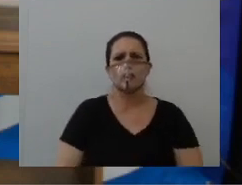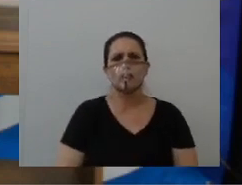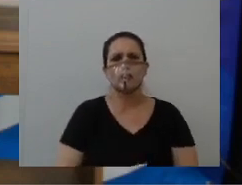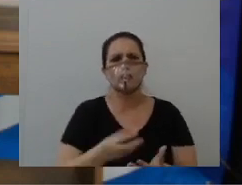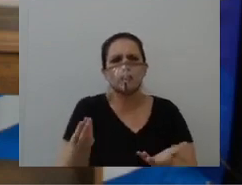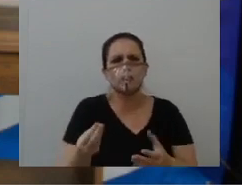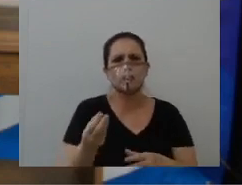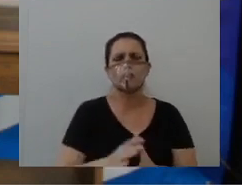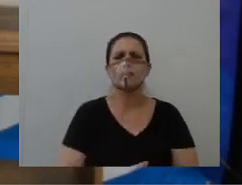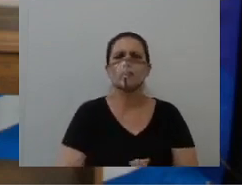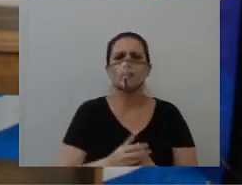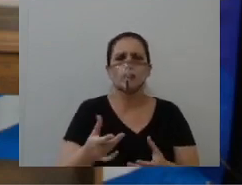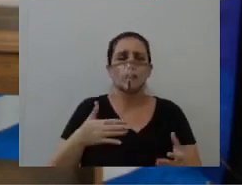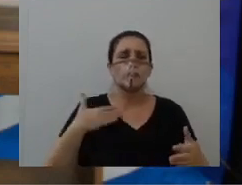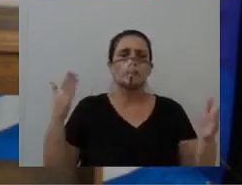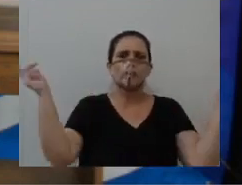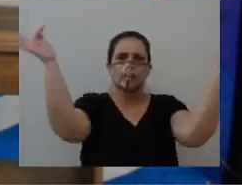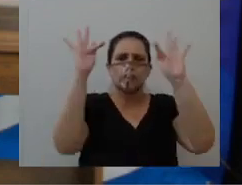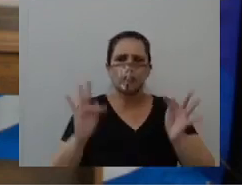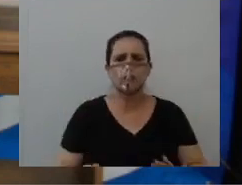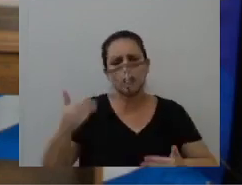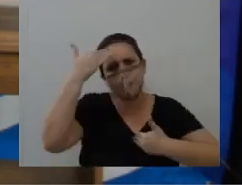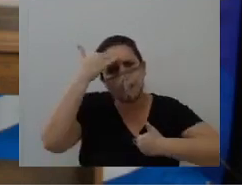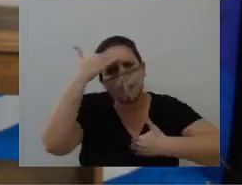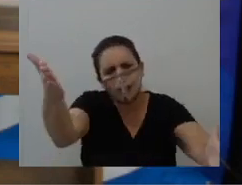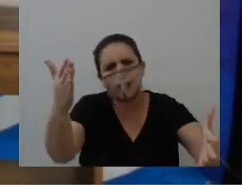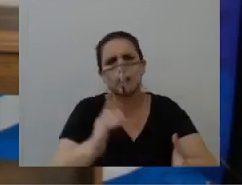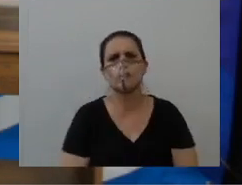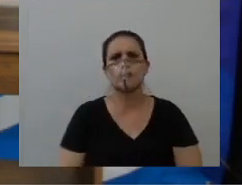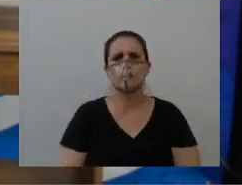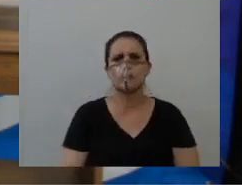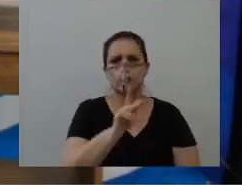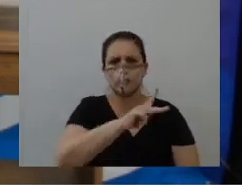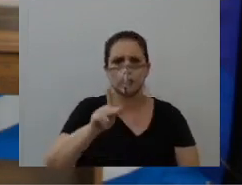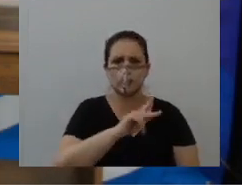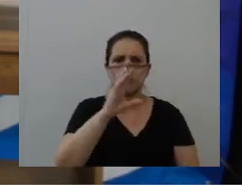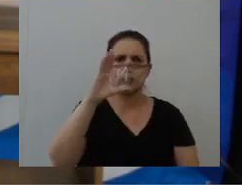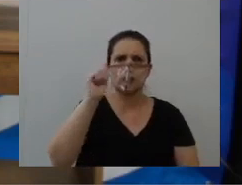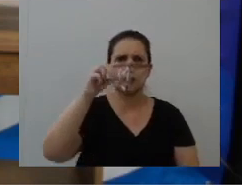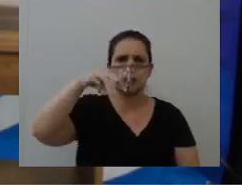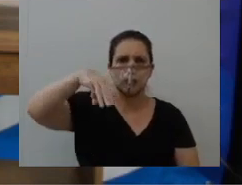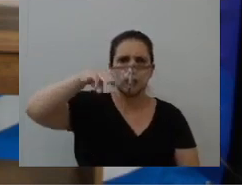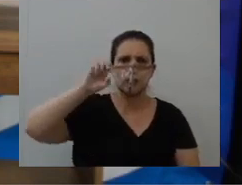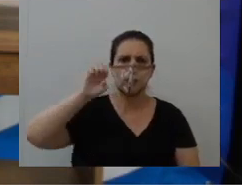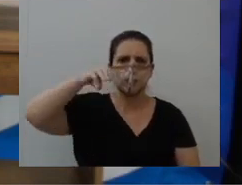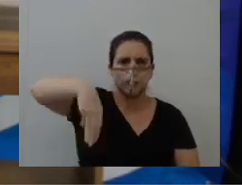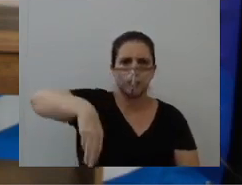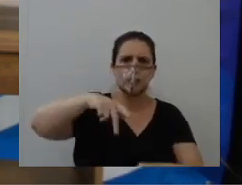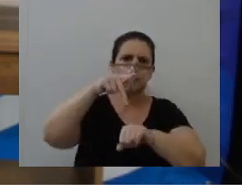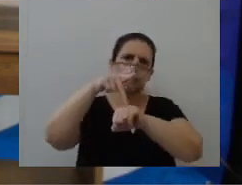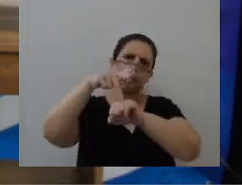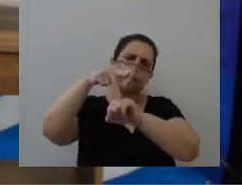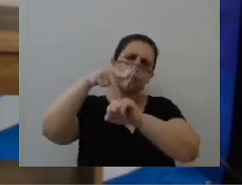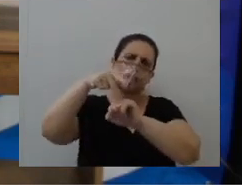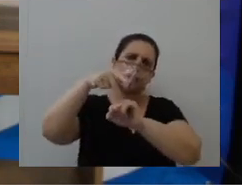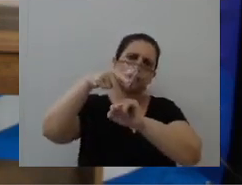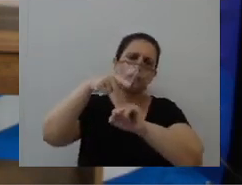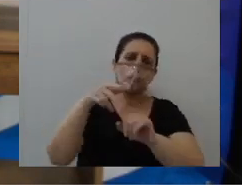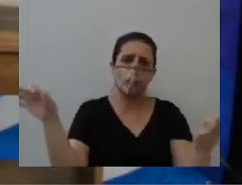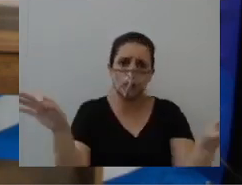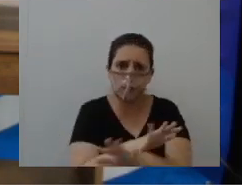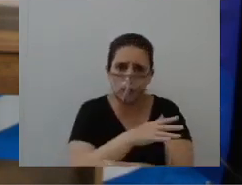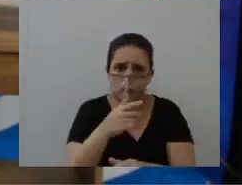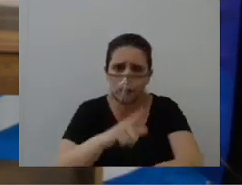hoje meu entusiasmo se tornou maior. Obrigado por esse momento ímpar. Professora Carmen Lúcia Petrolina. Adoro Petrolina. Acabou o